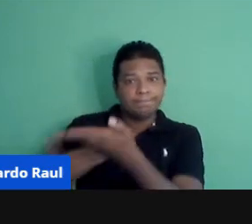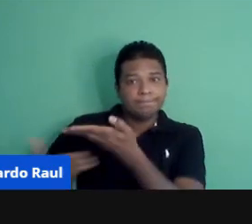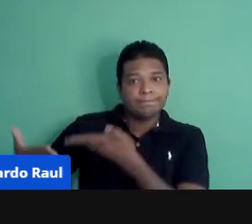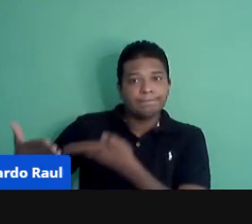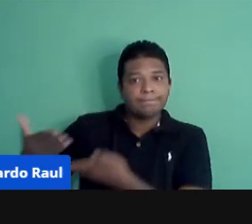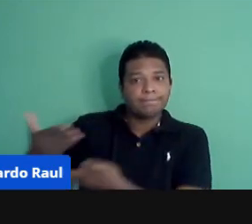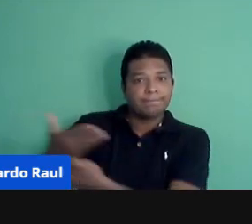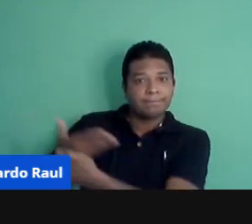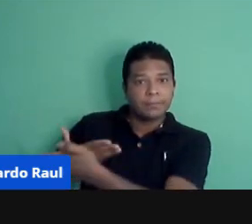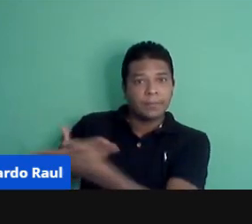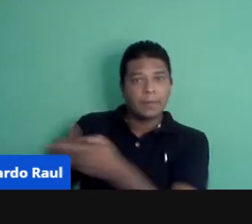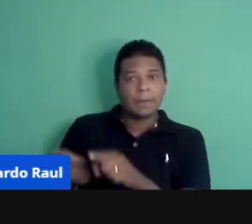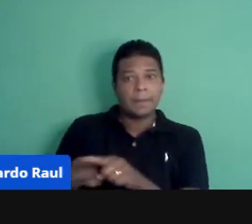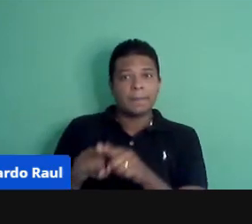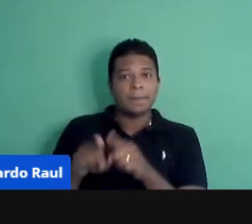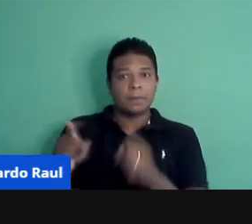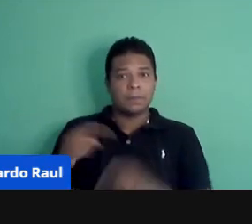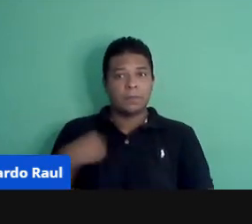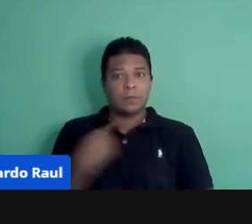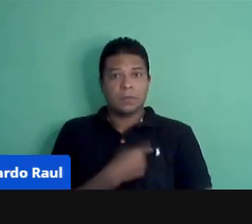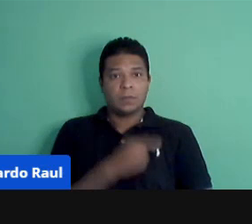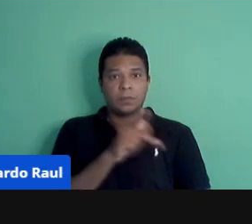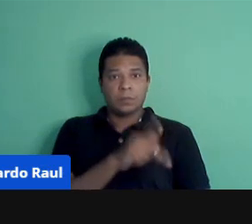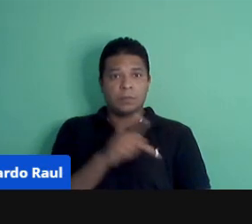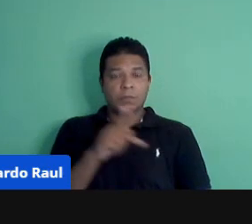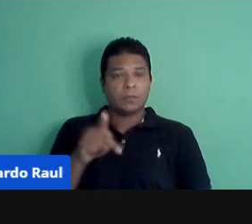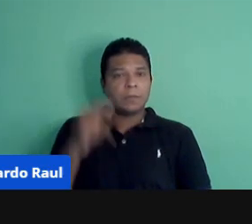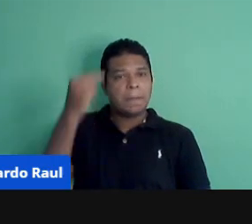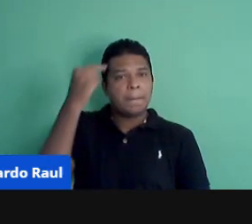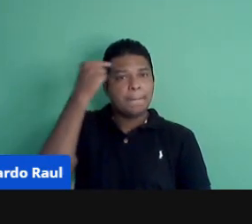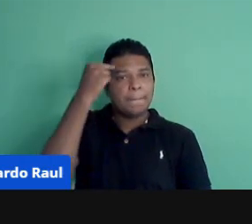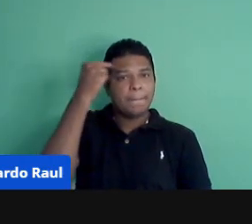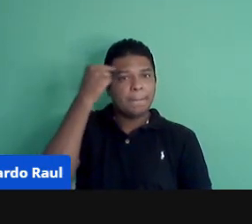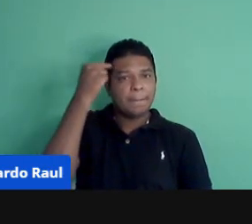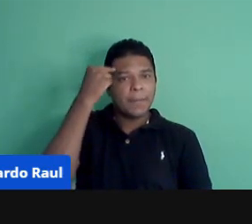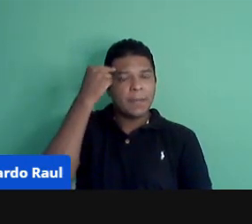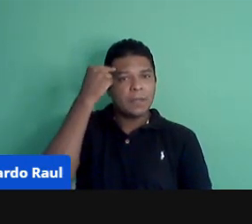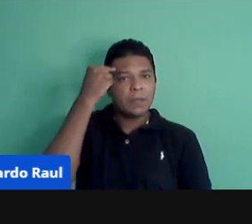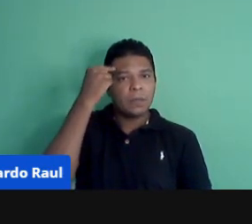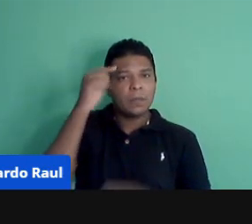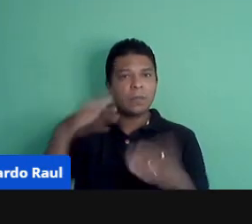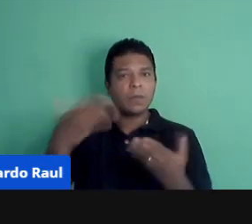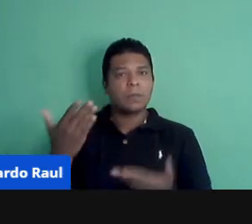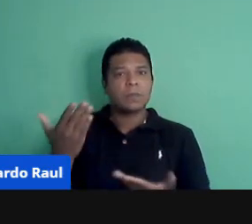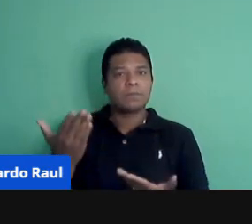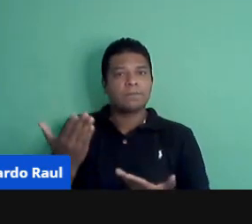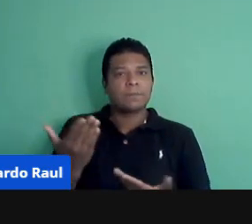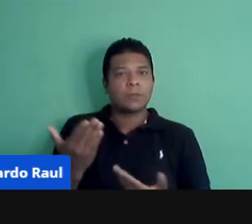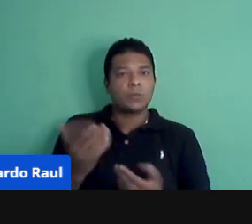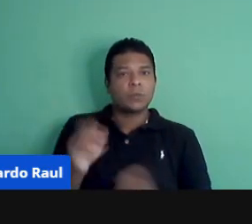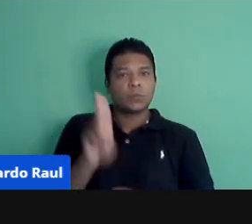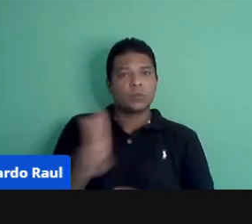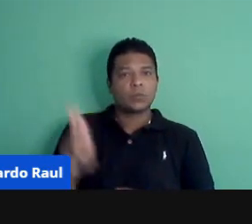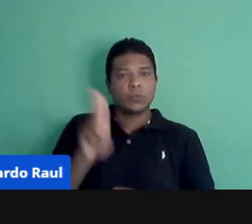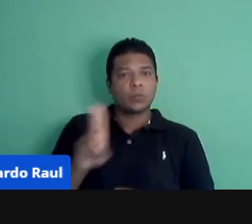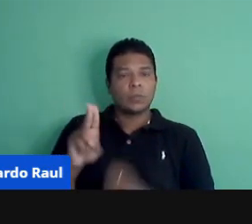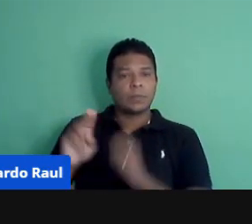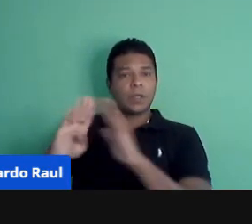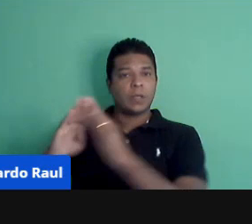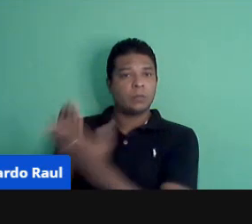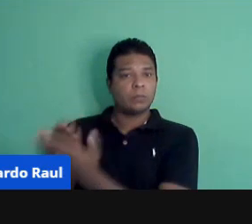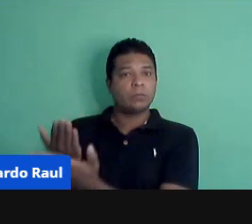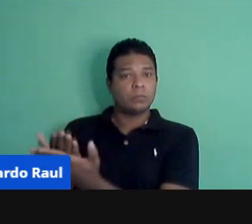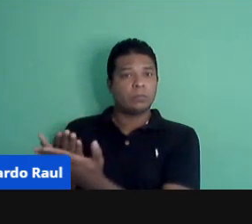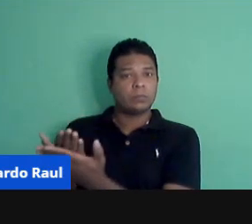né? Mas nós, professores, temos que pensar que muitas vezes a minha realidade, a ferramenta que eu utilizo na minha escola, muitas